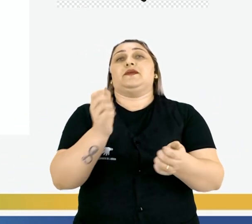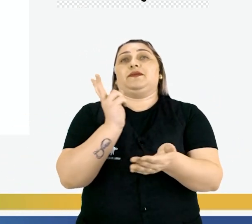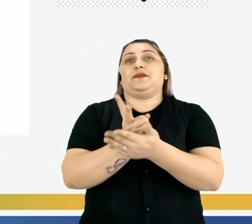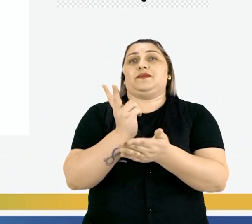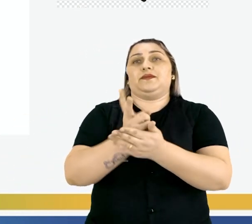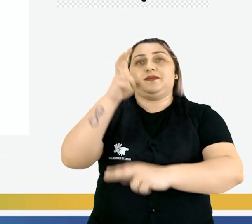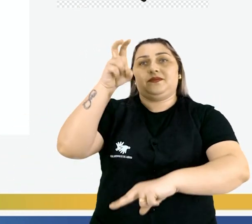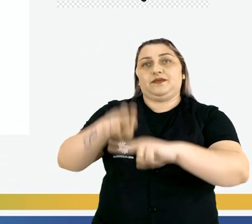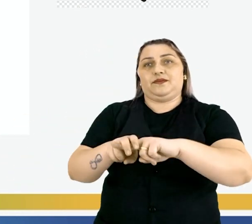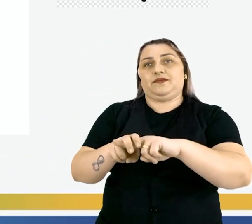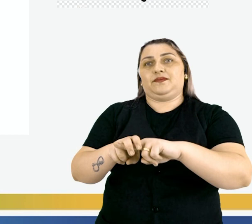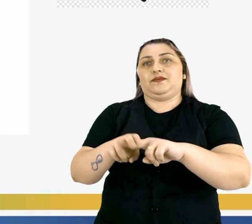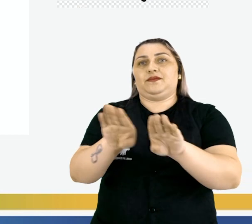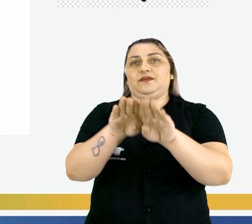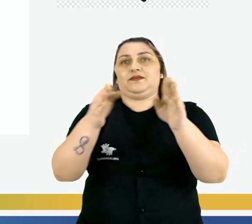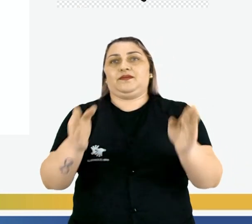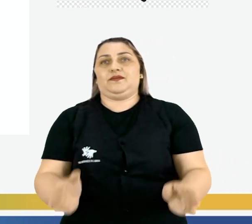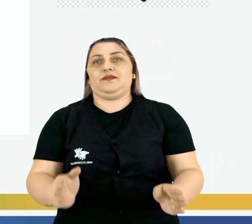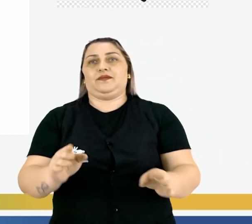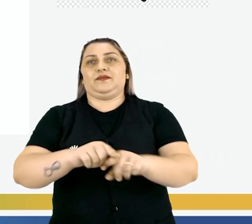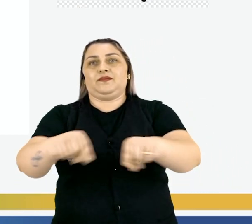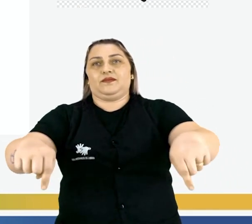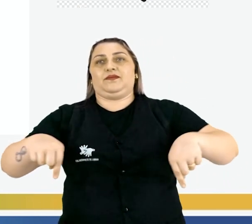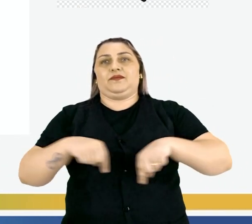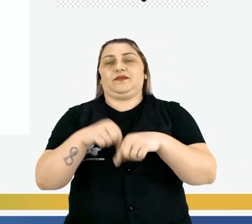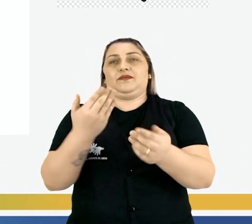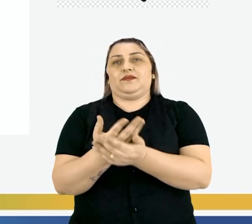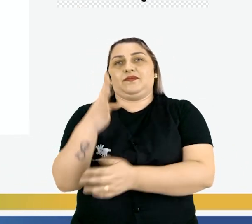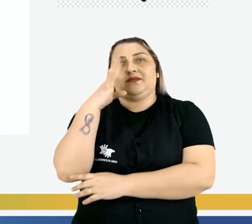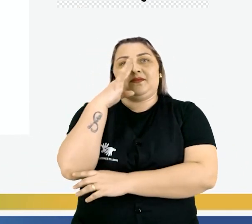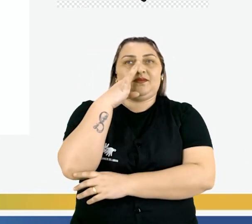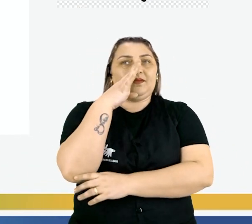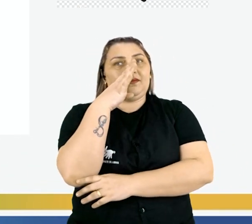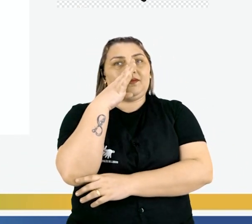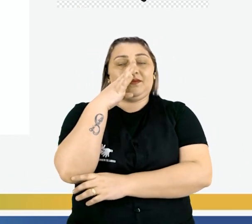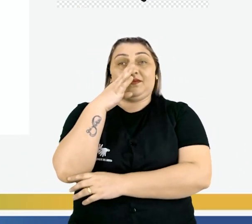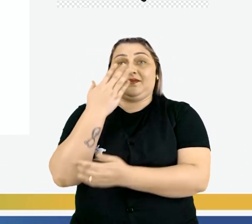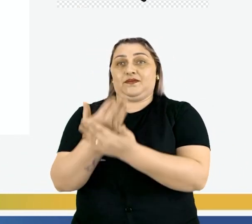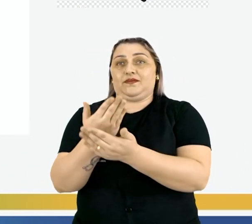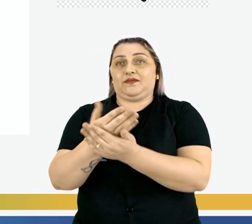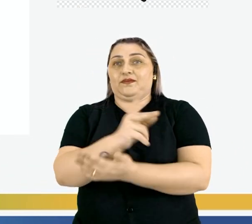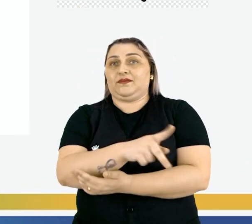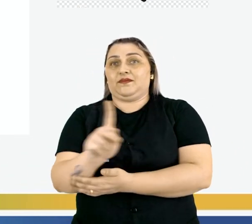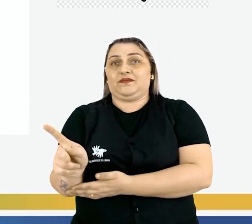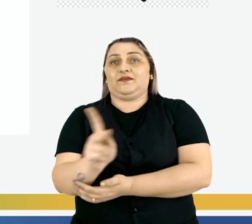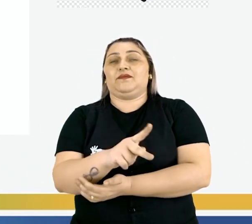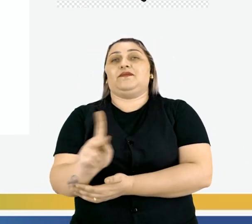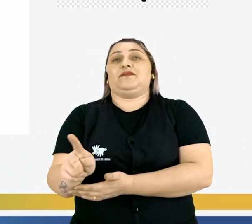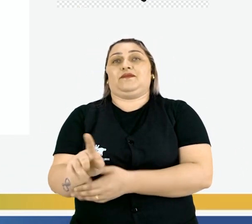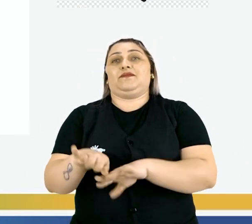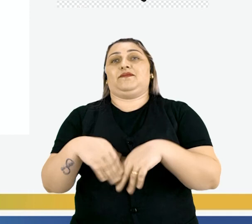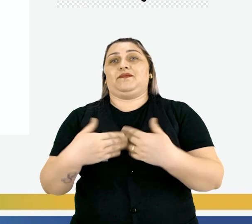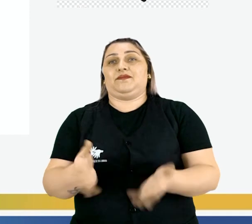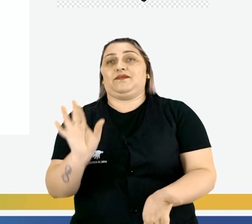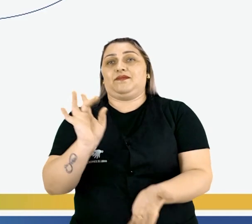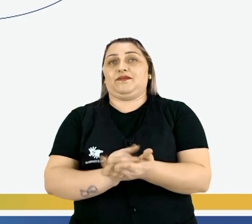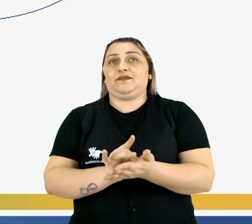numa cadeira e numa mesa, numa sala de aula, assistindo a aula com a professora. Então permanecem ainda muitas coisas, não é